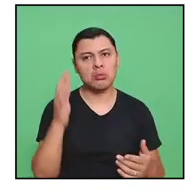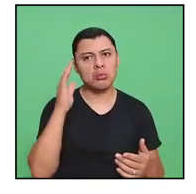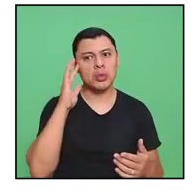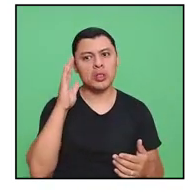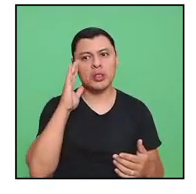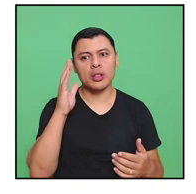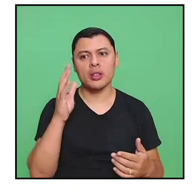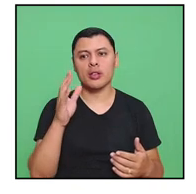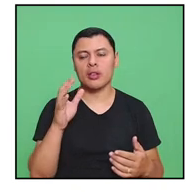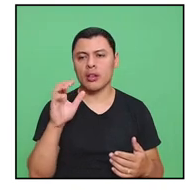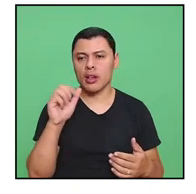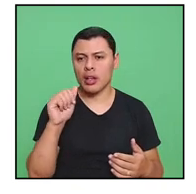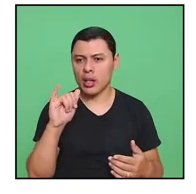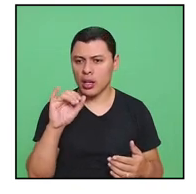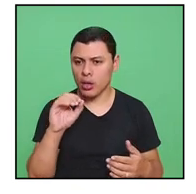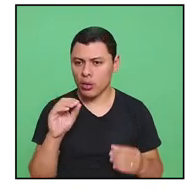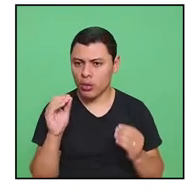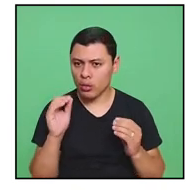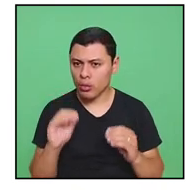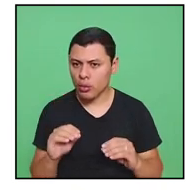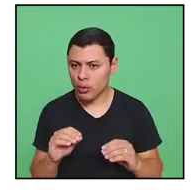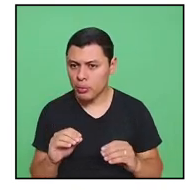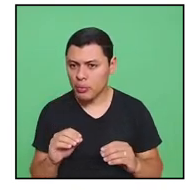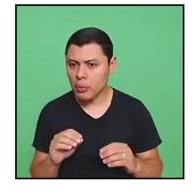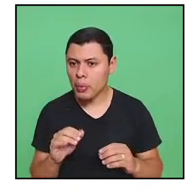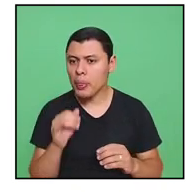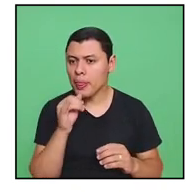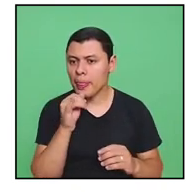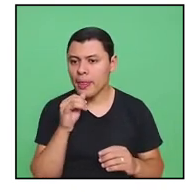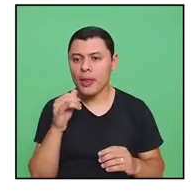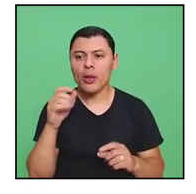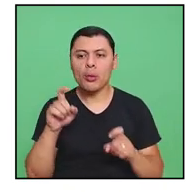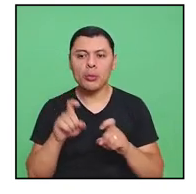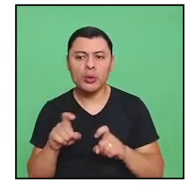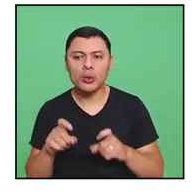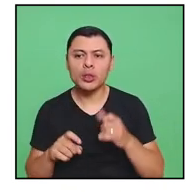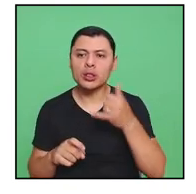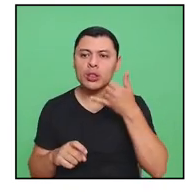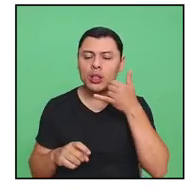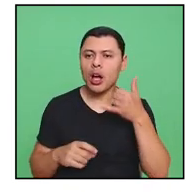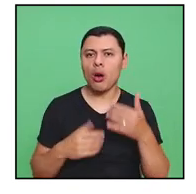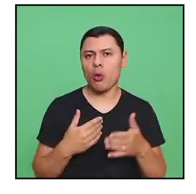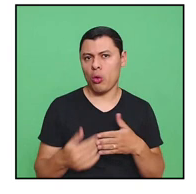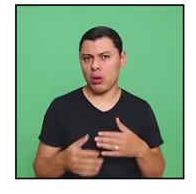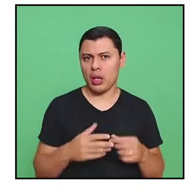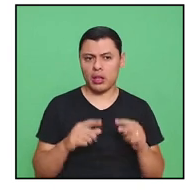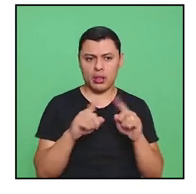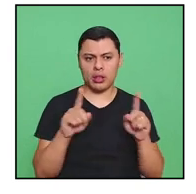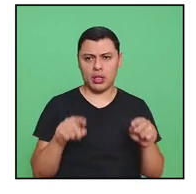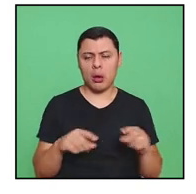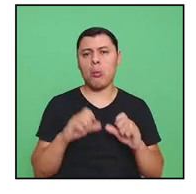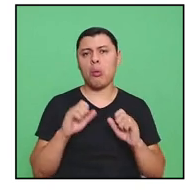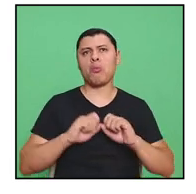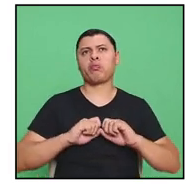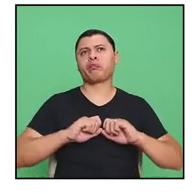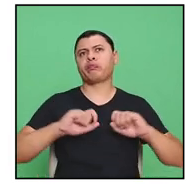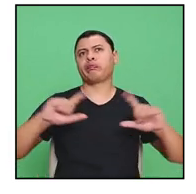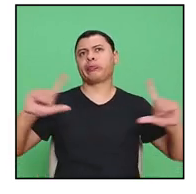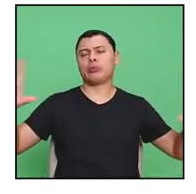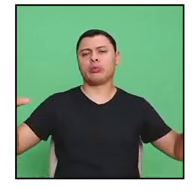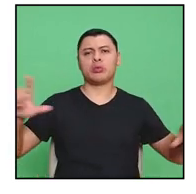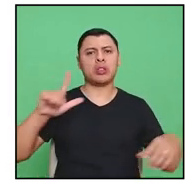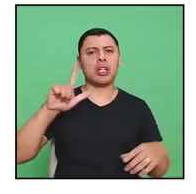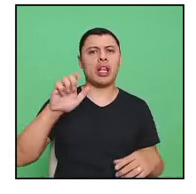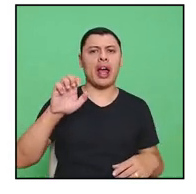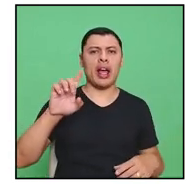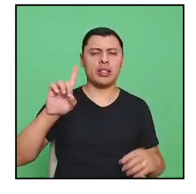Caio colocou aqui o exemplo de computador e celular, ou qualquer tela seria também um projetor gigante, um painel de LED,